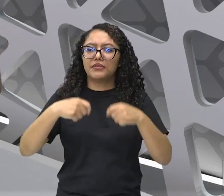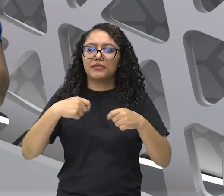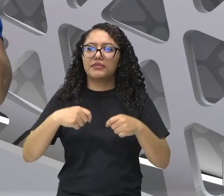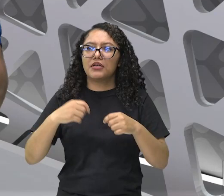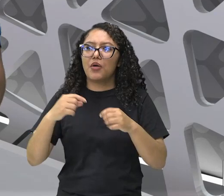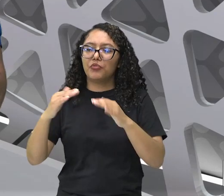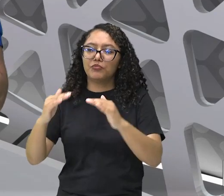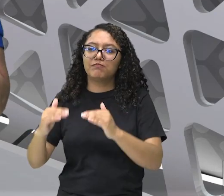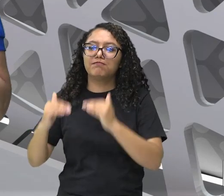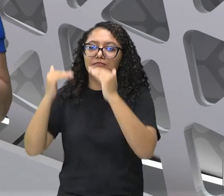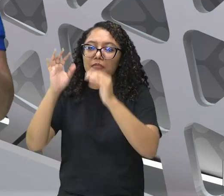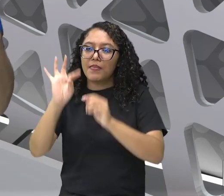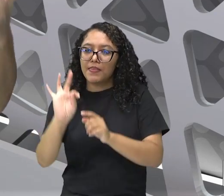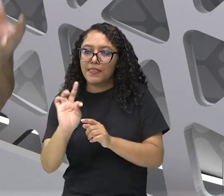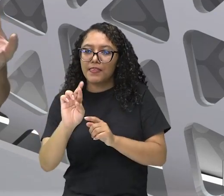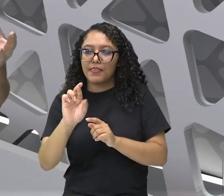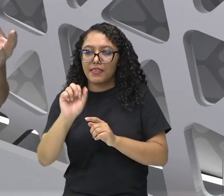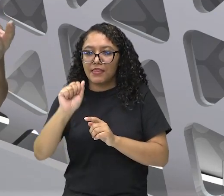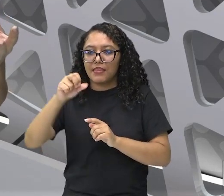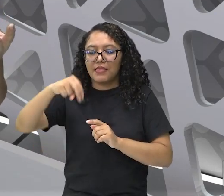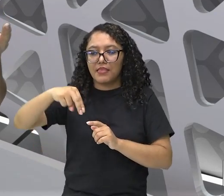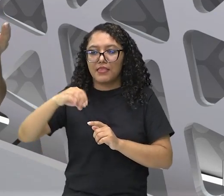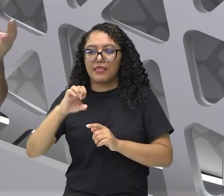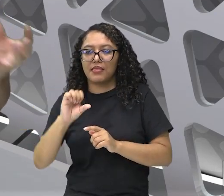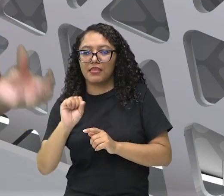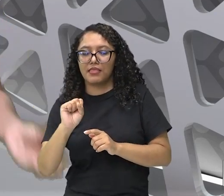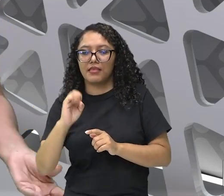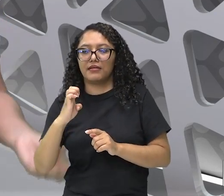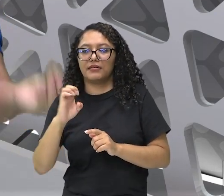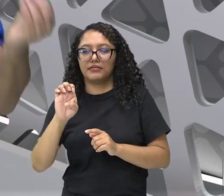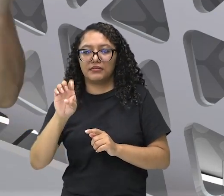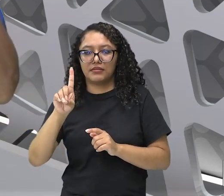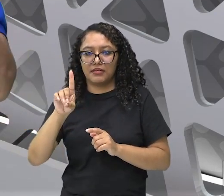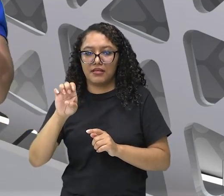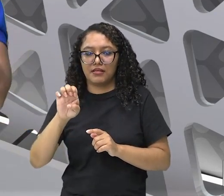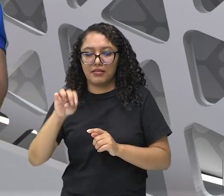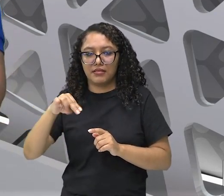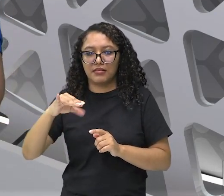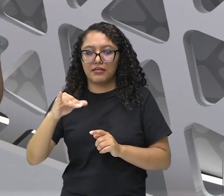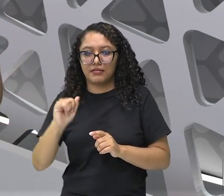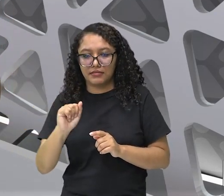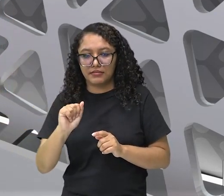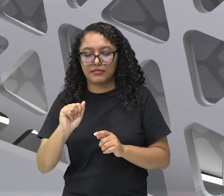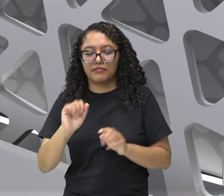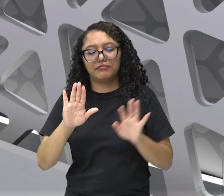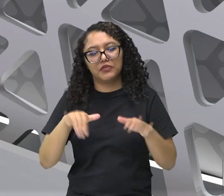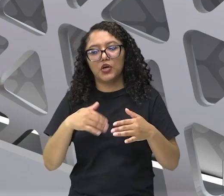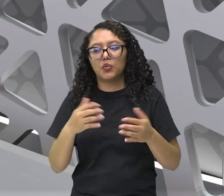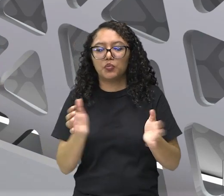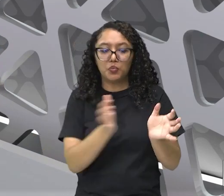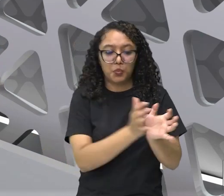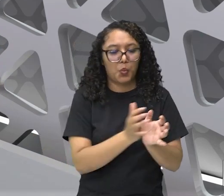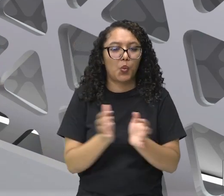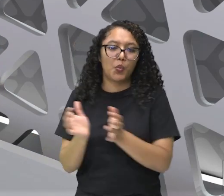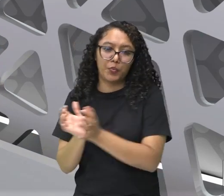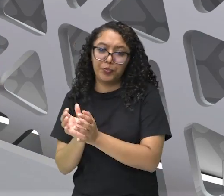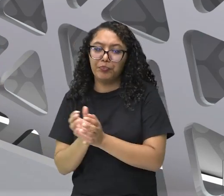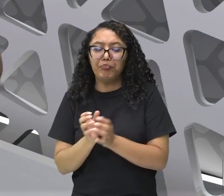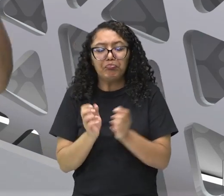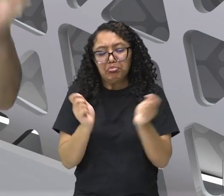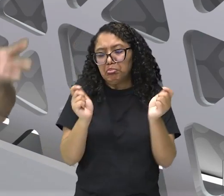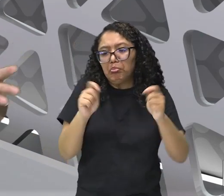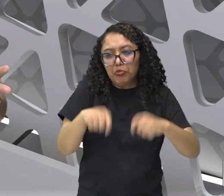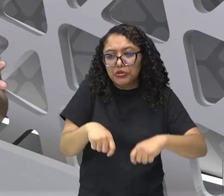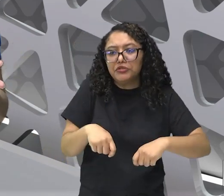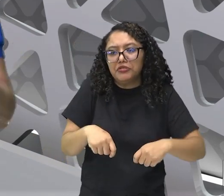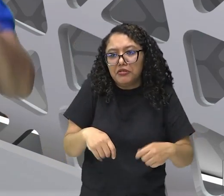transcendência. Então, estes dois grupos, eles poderiam concordar, certo?